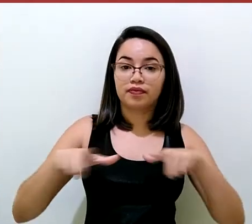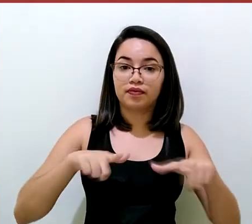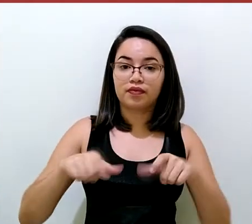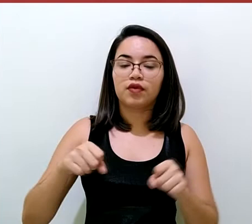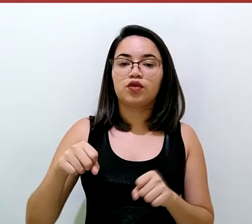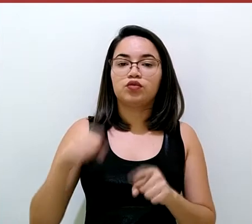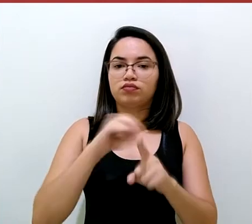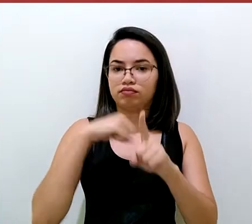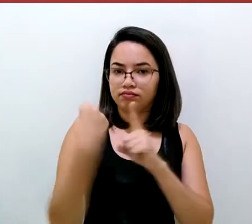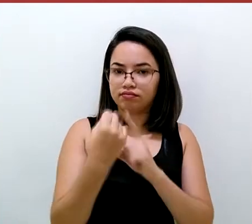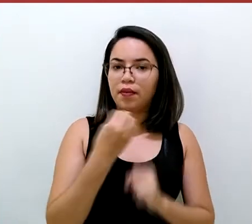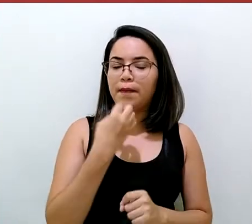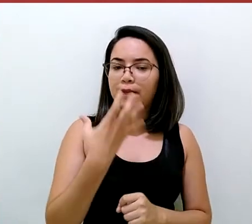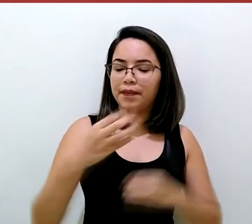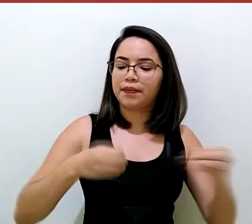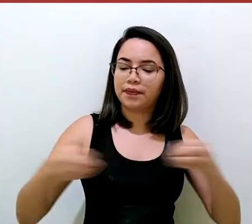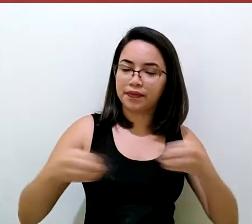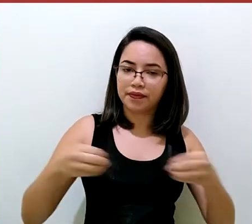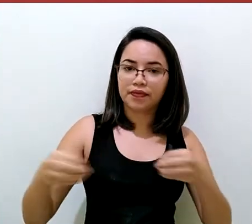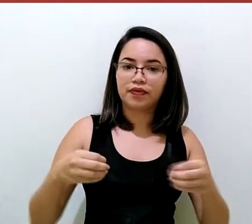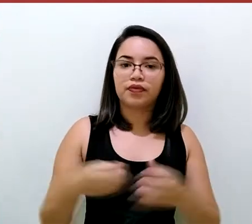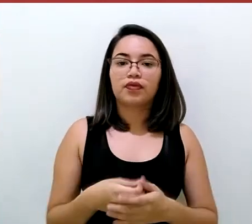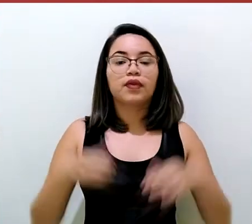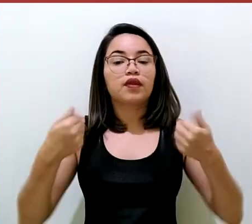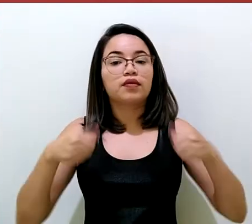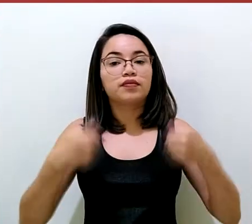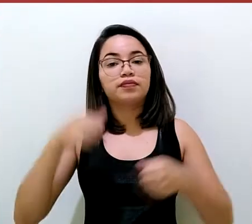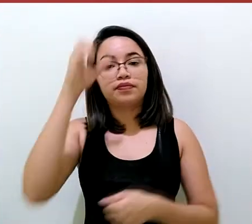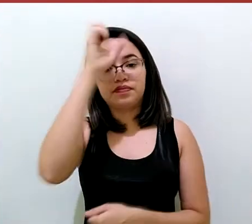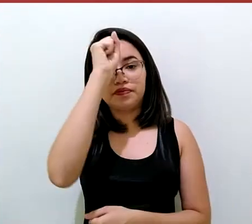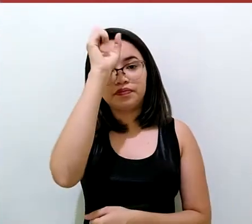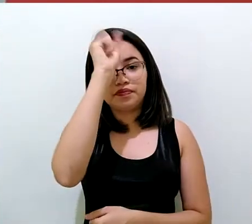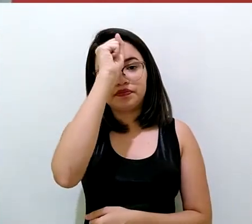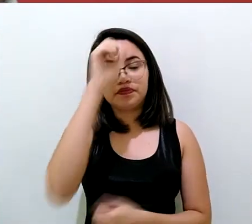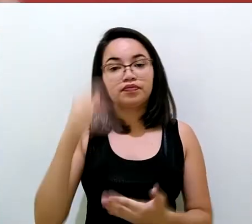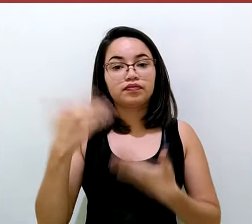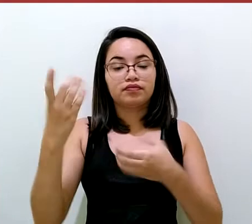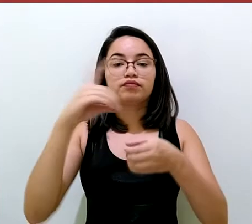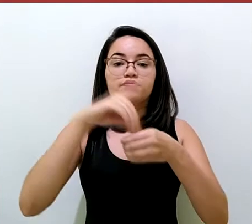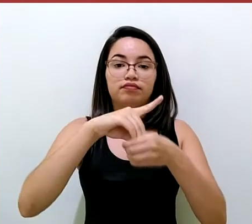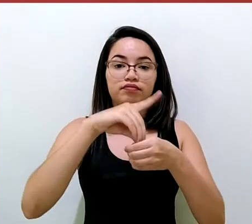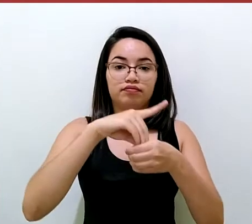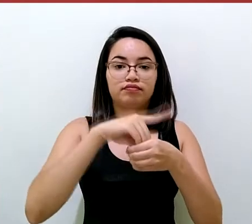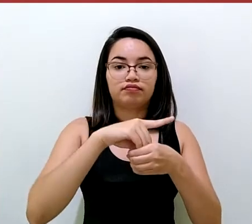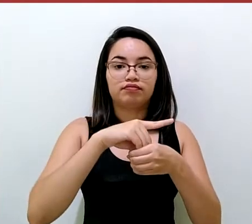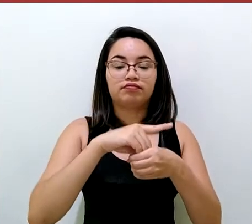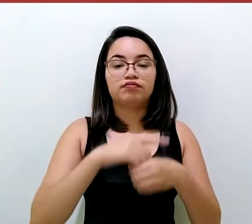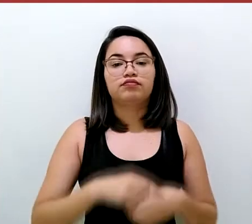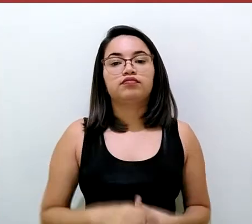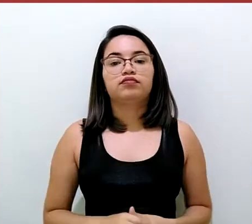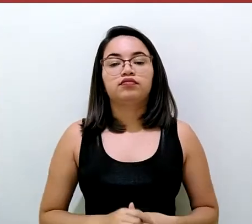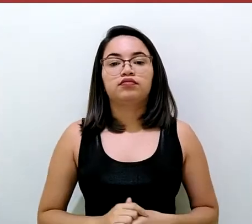trabalhos sociais, boas obras. Eles precisam aprender a dar o dízimo,